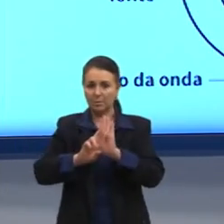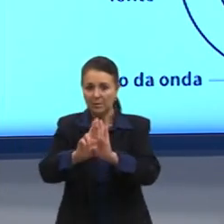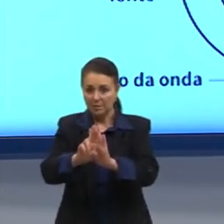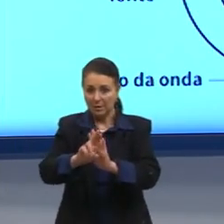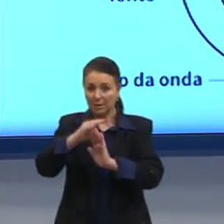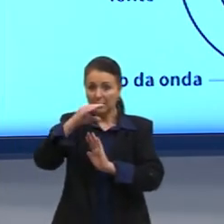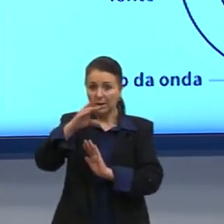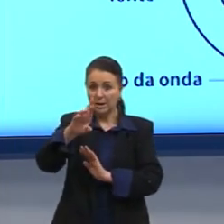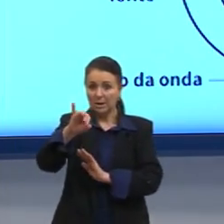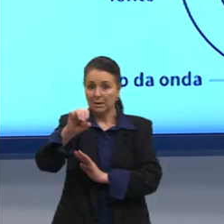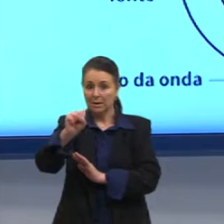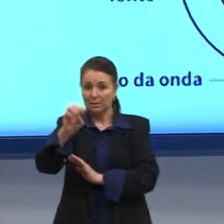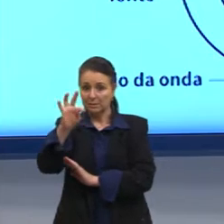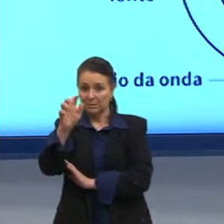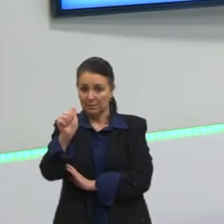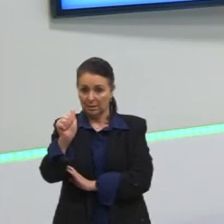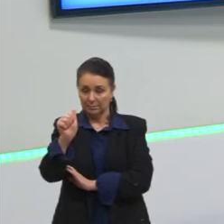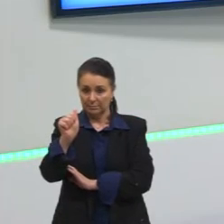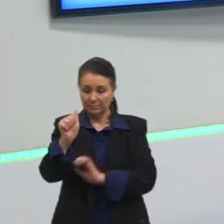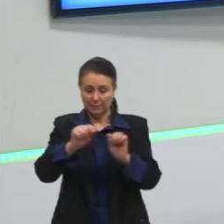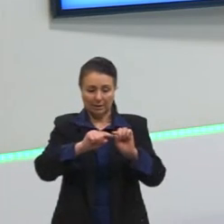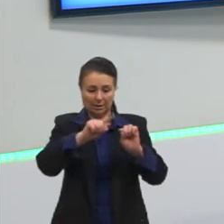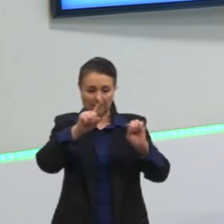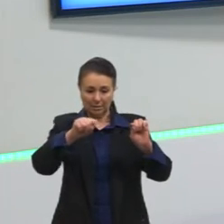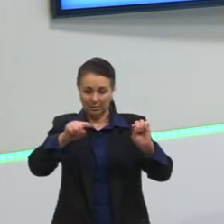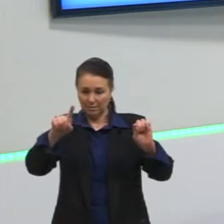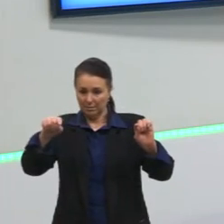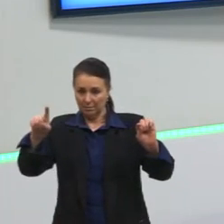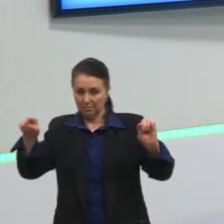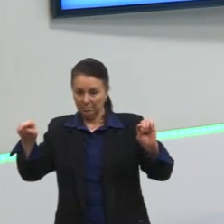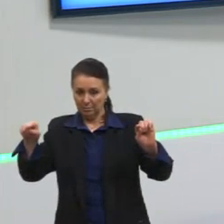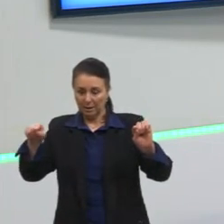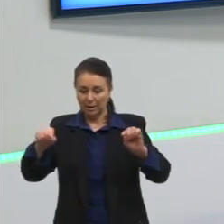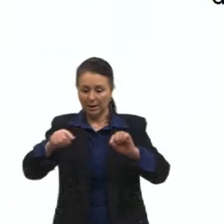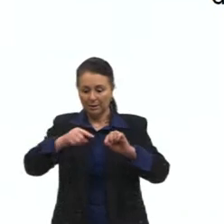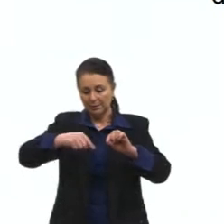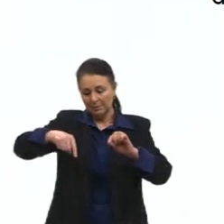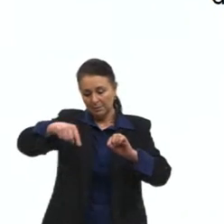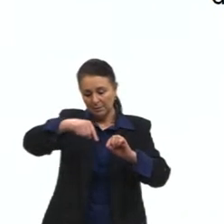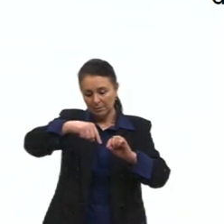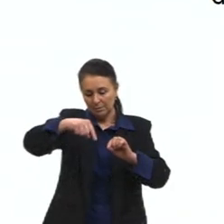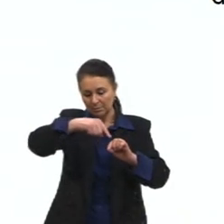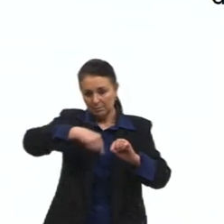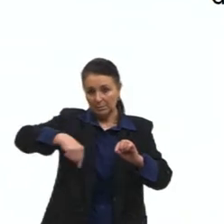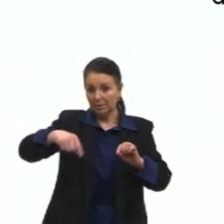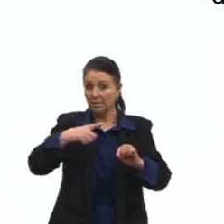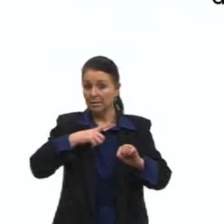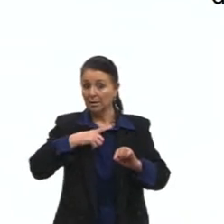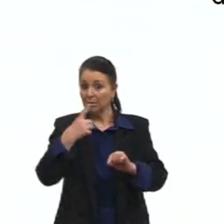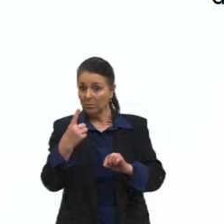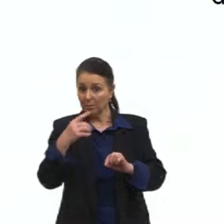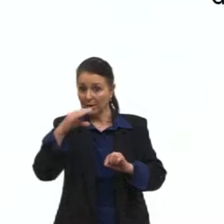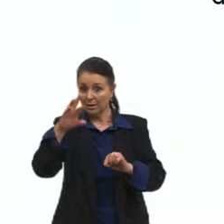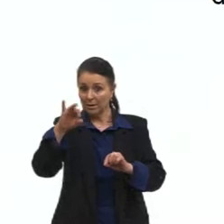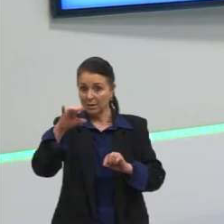crista dessa onda, tá? Então, a cada círculo a gente vai ter uma crista, que são esses círculos aqui que a gente vê, né?